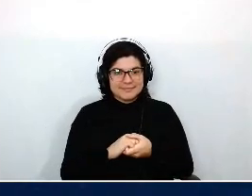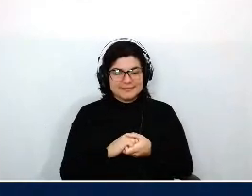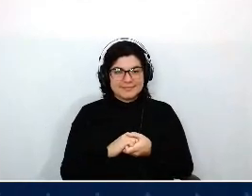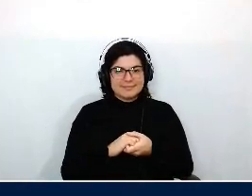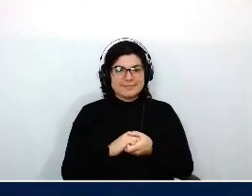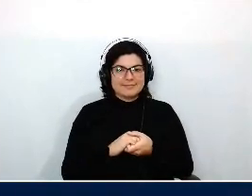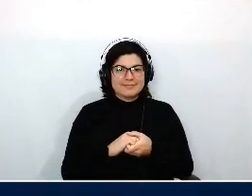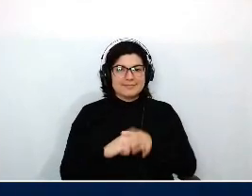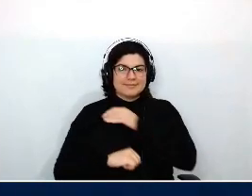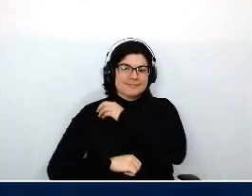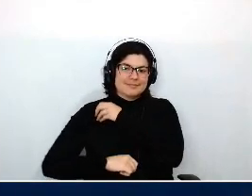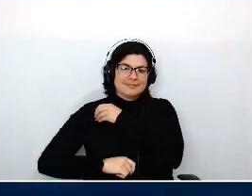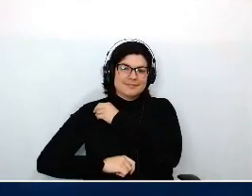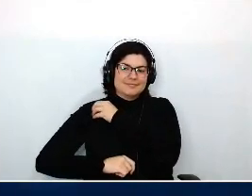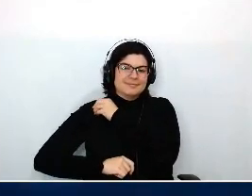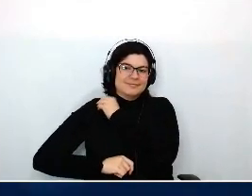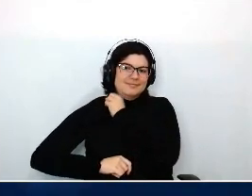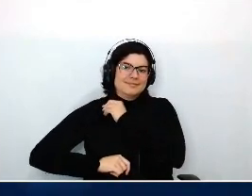Eita, cadê? Ah, tá chegando já.